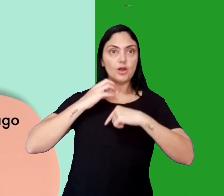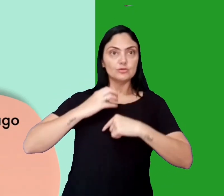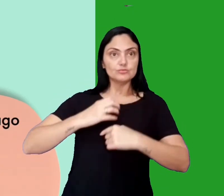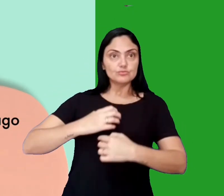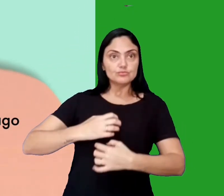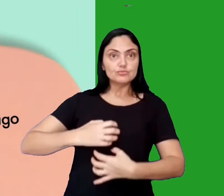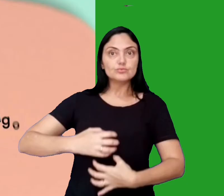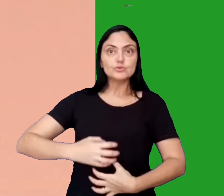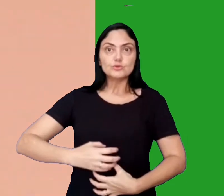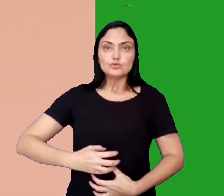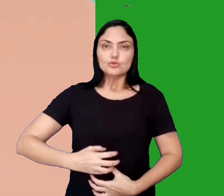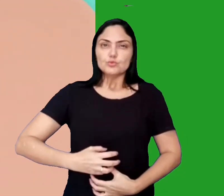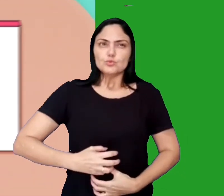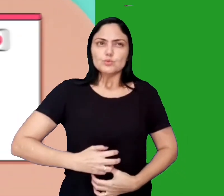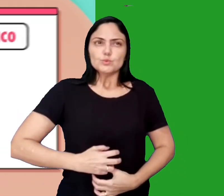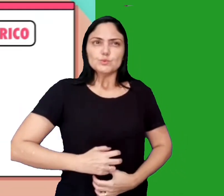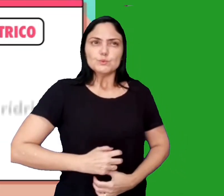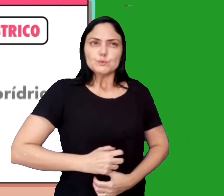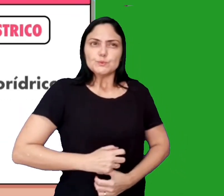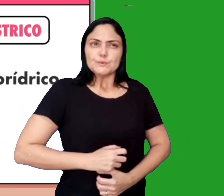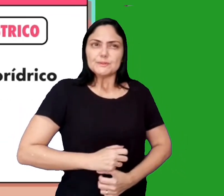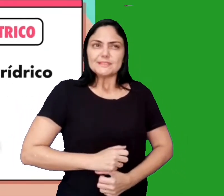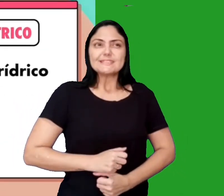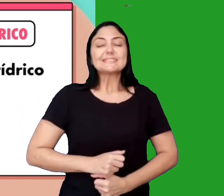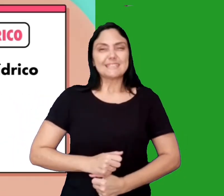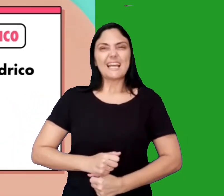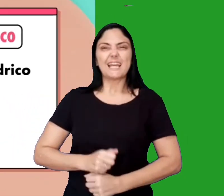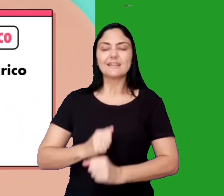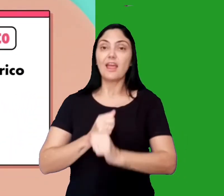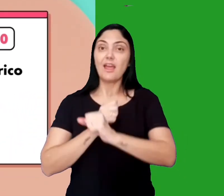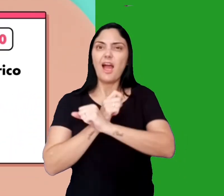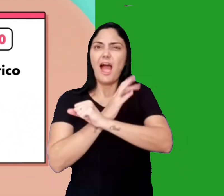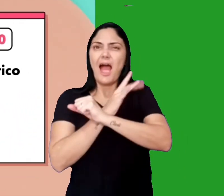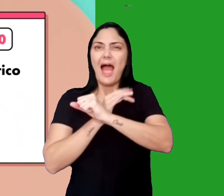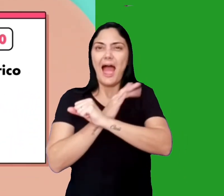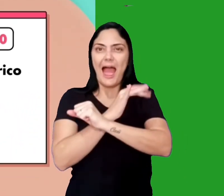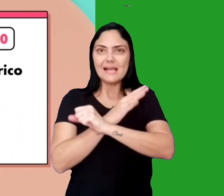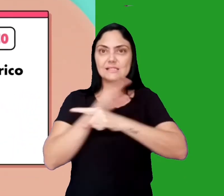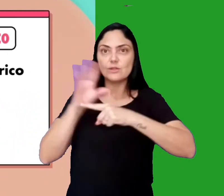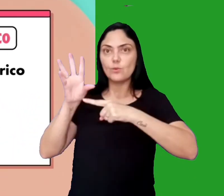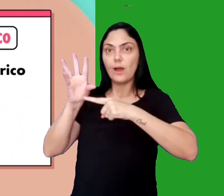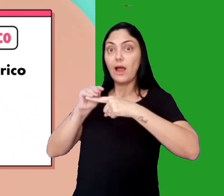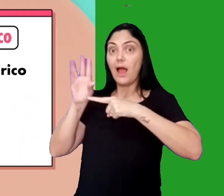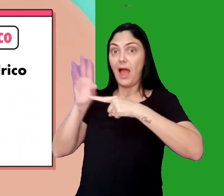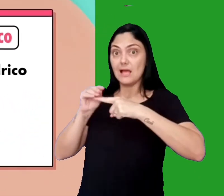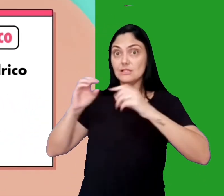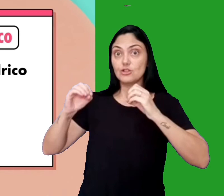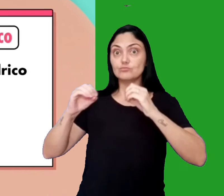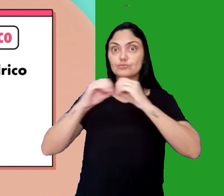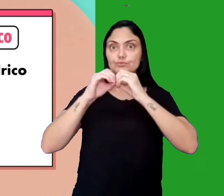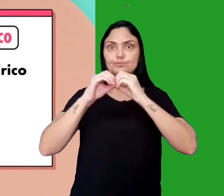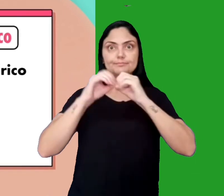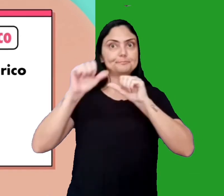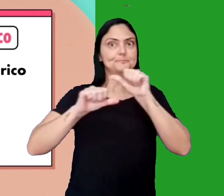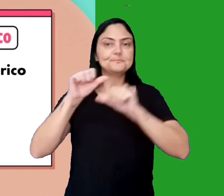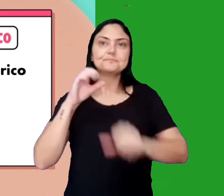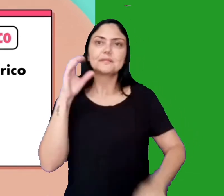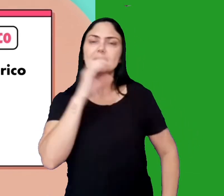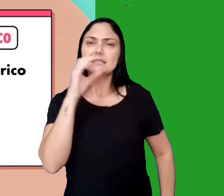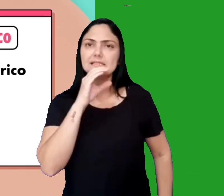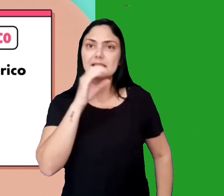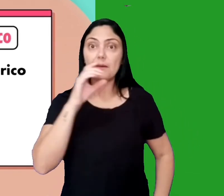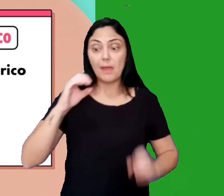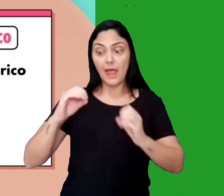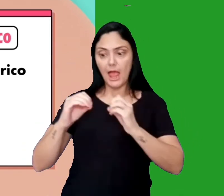o bolo alimentar vai encontrar o suco gástrico, uma solução rica em ácido clorídrico, sais e enzimas. Cada enzima atua